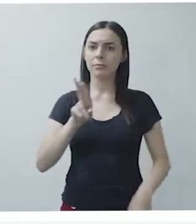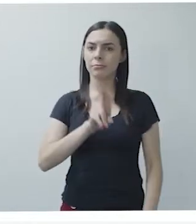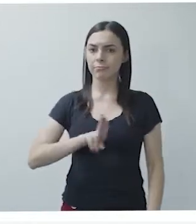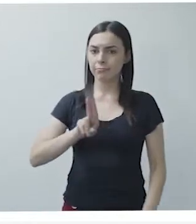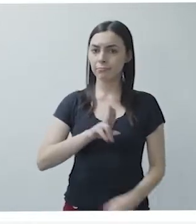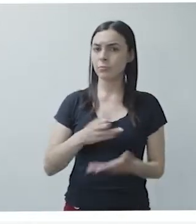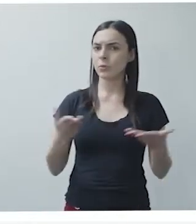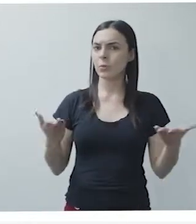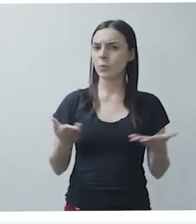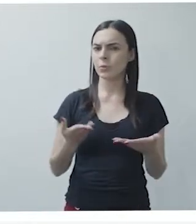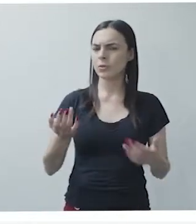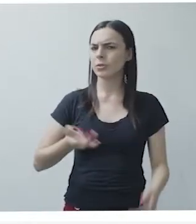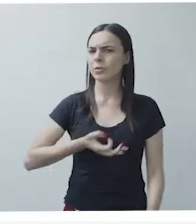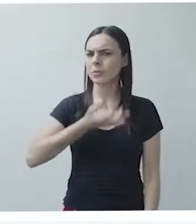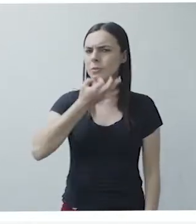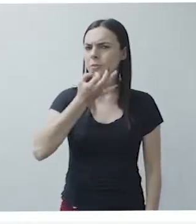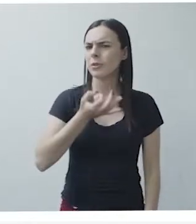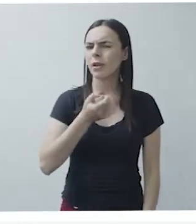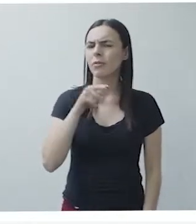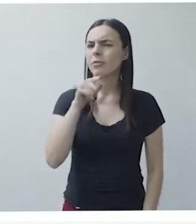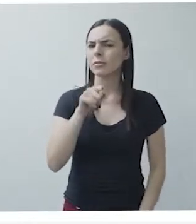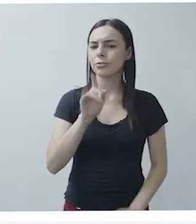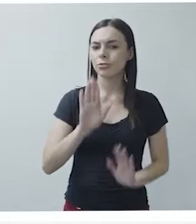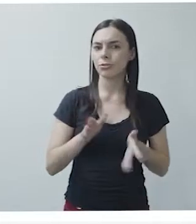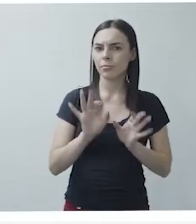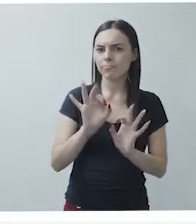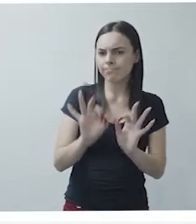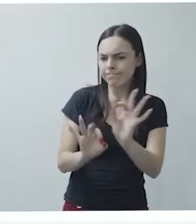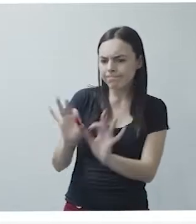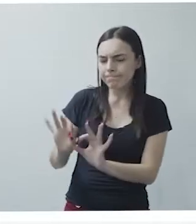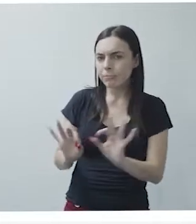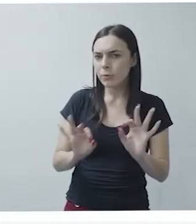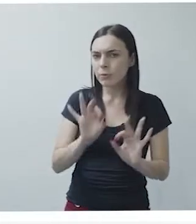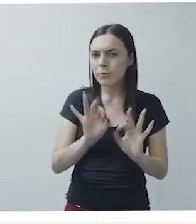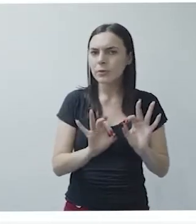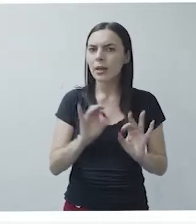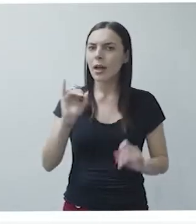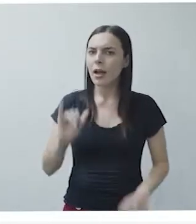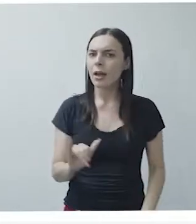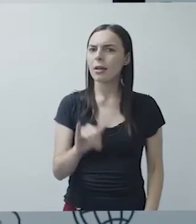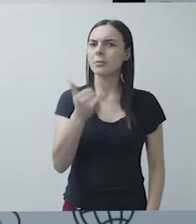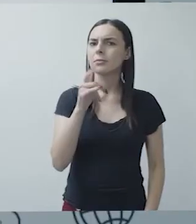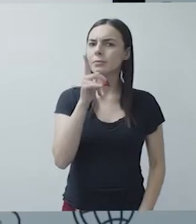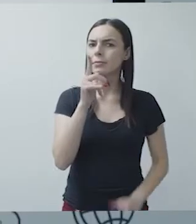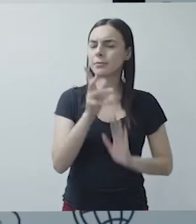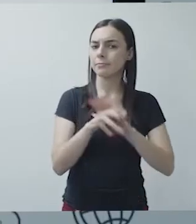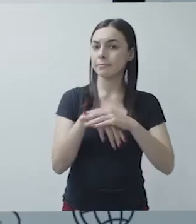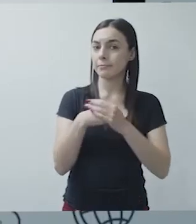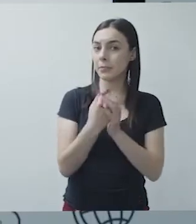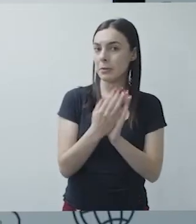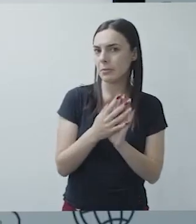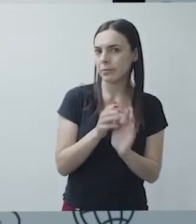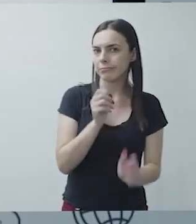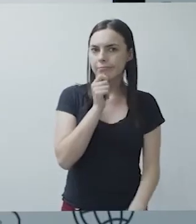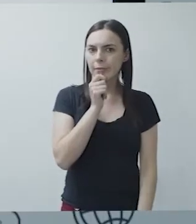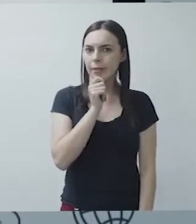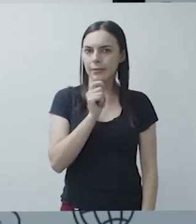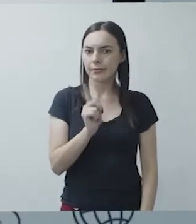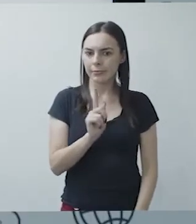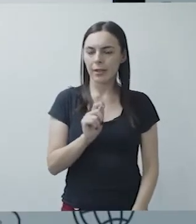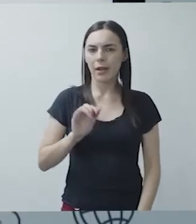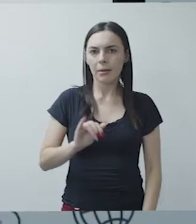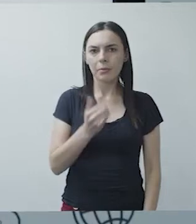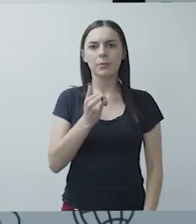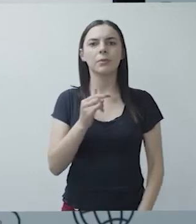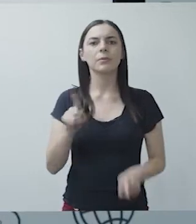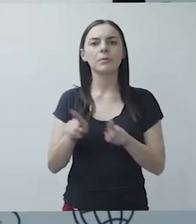o que vocês acham de lá separar todos eles, lavar as mãos quem ainda não lavou, né? Ou utilizar o